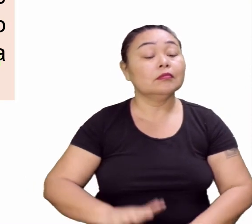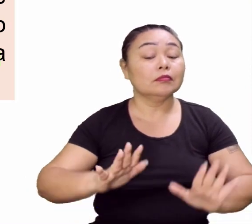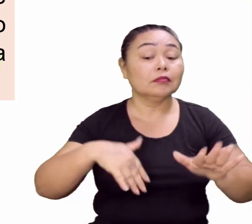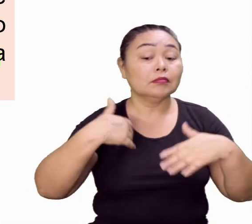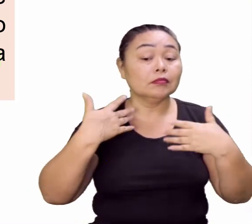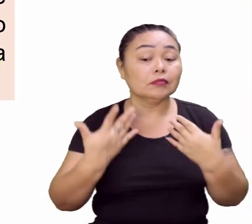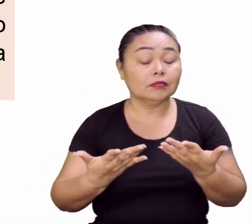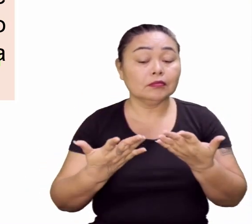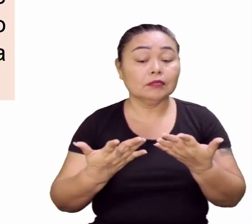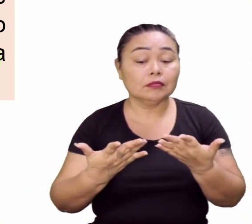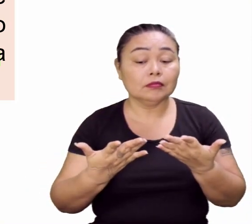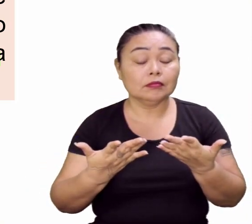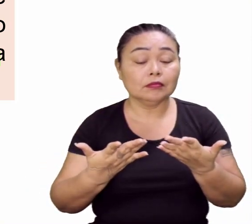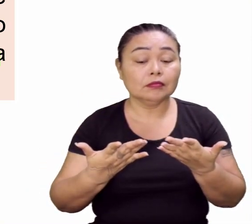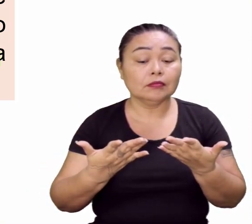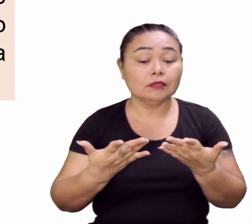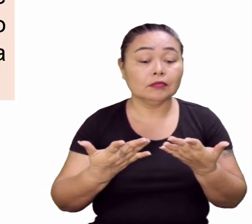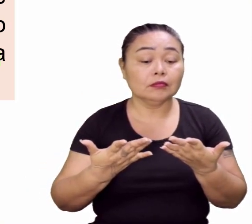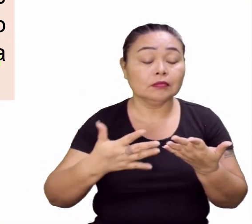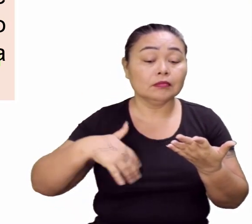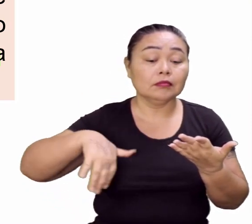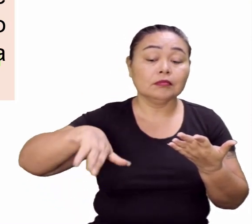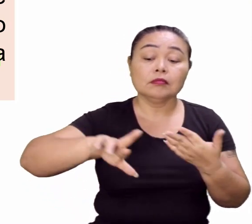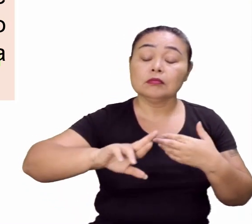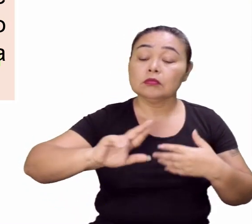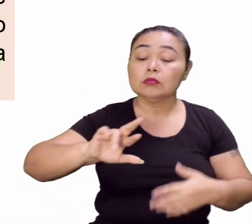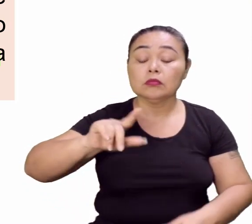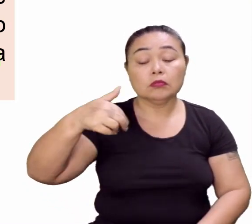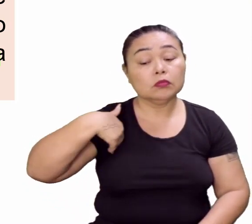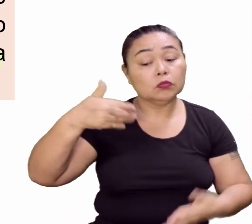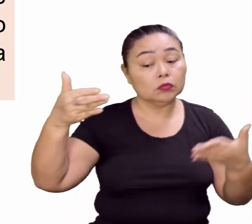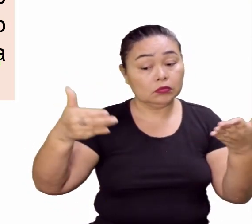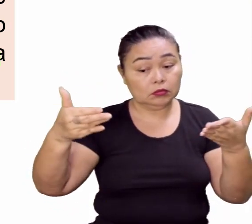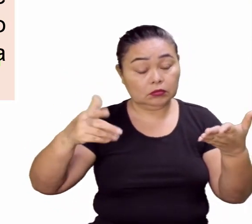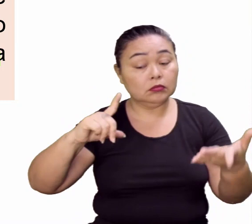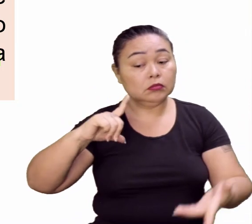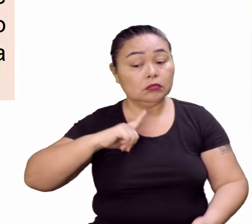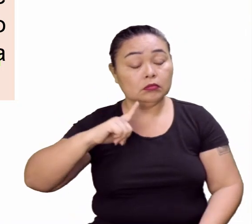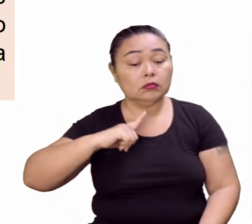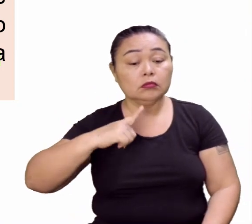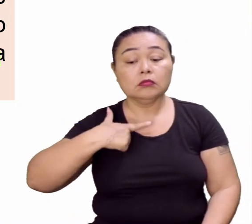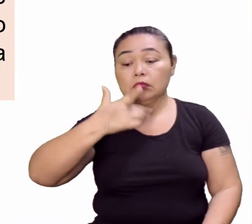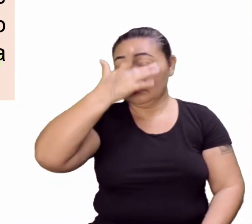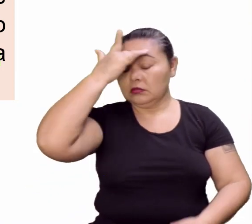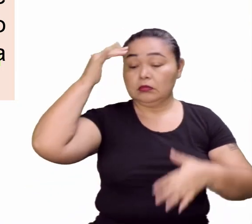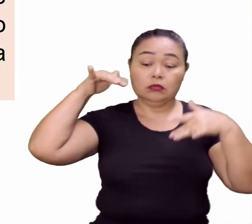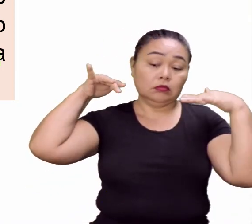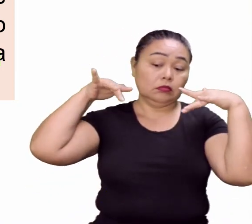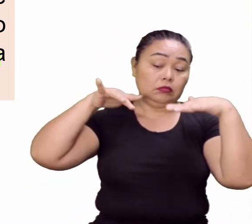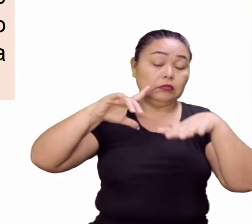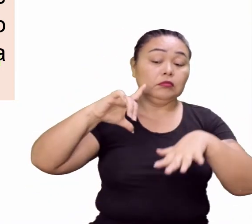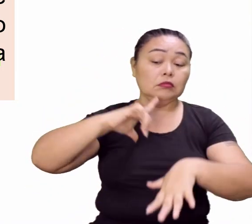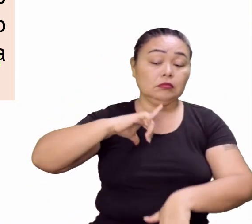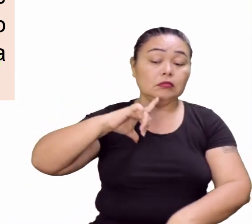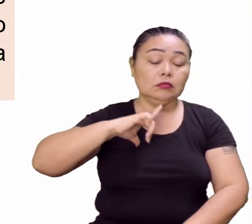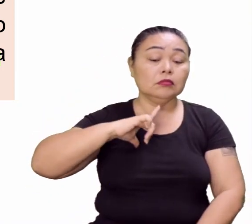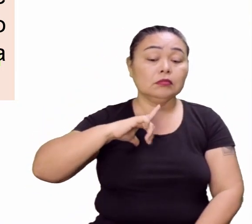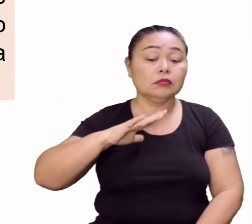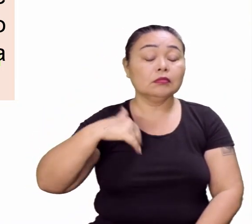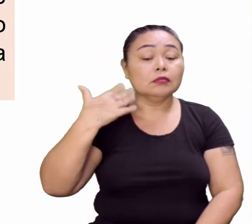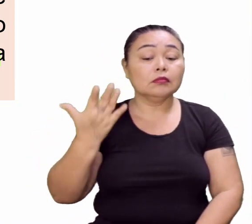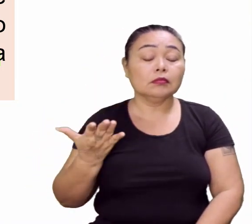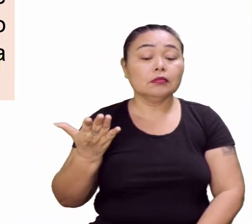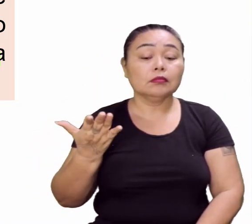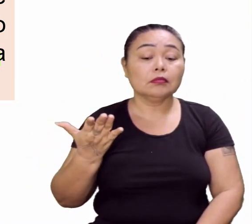Então, galera, cidade não é de hoje que ela existe. A aglomeração de pessoas sempre teve, né? Com certeza. Olha